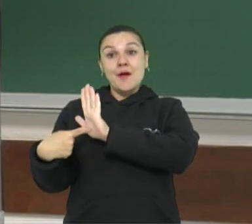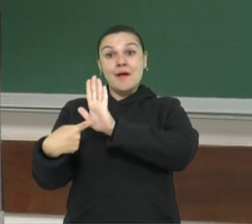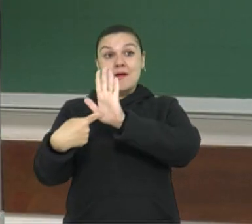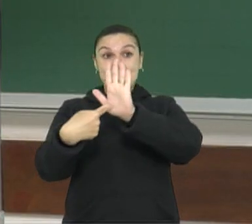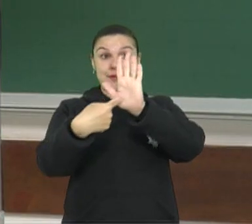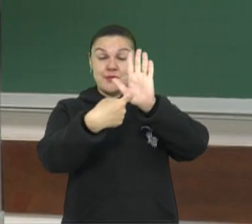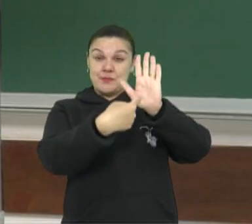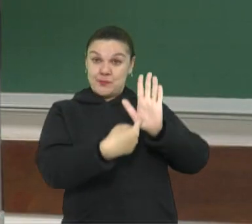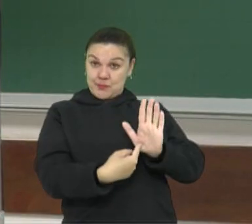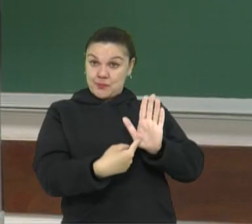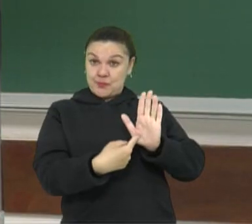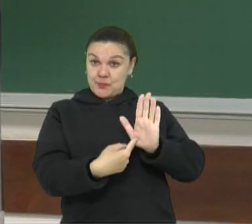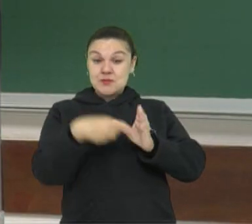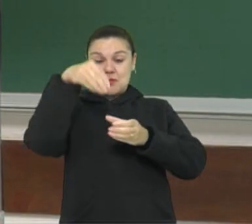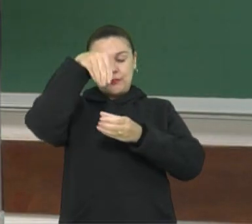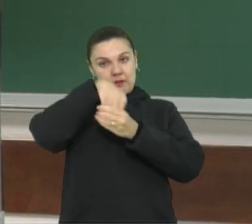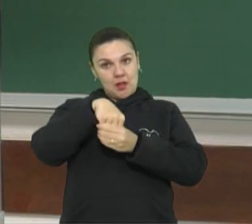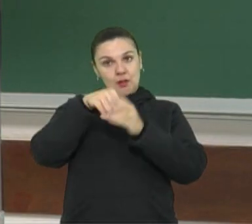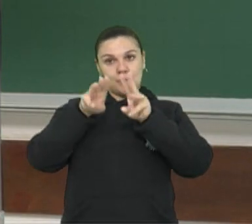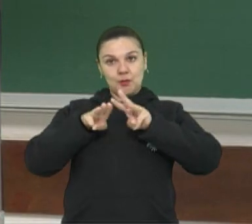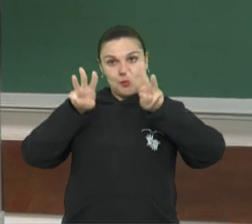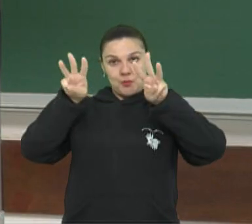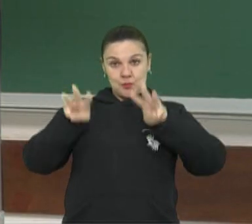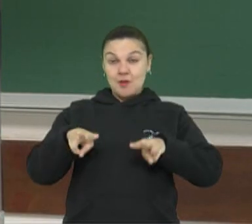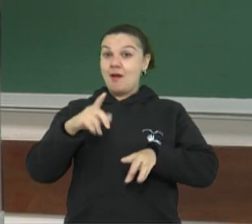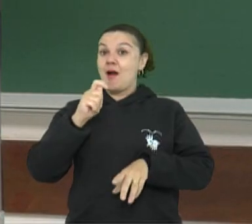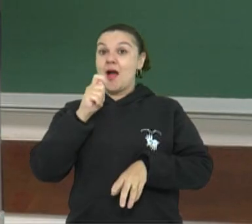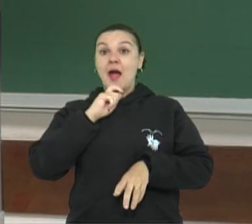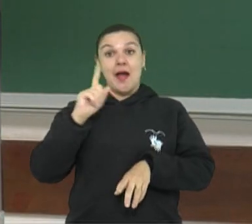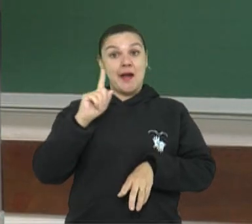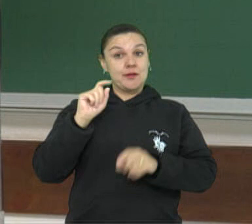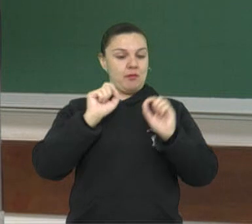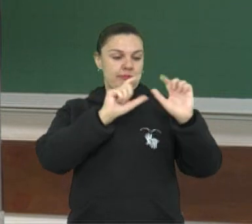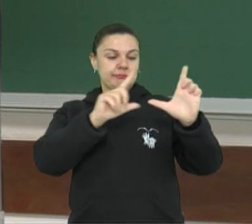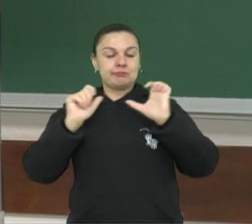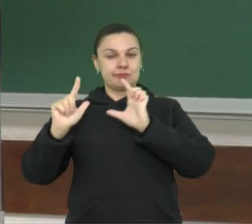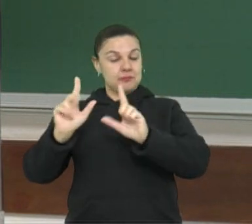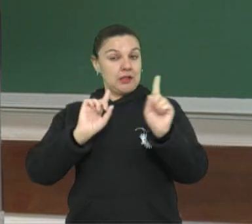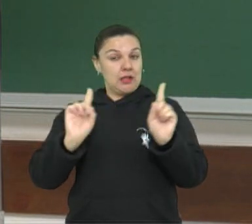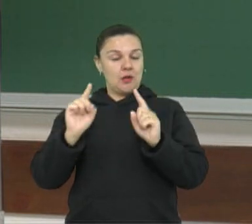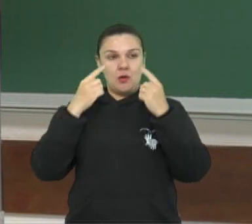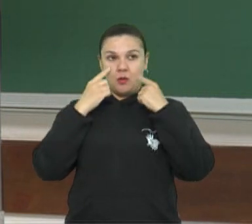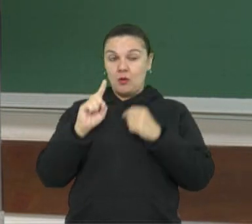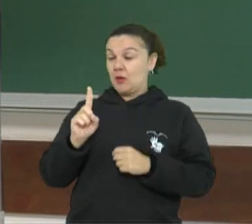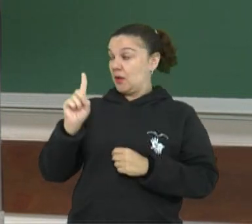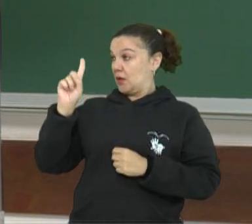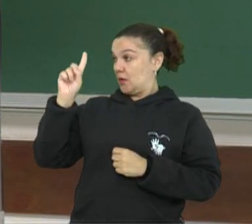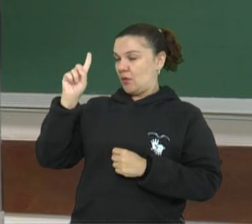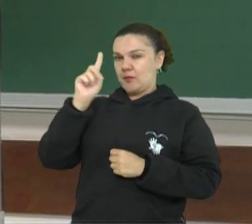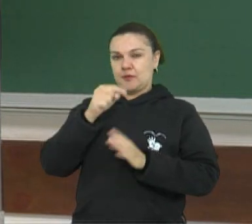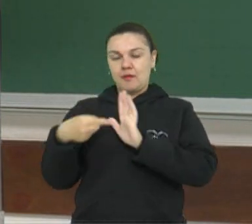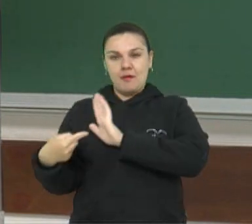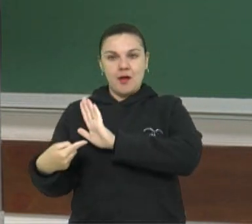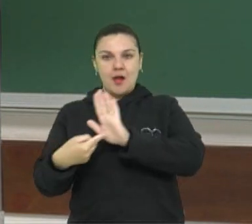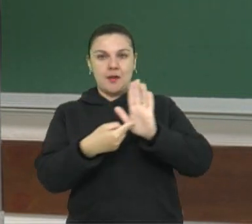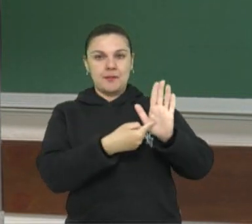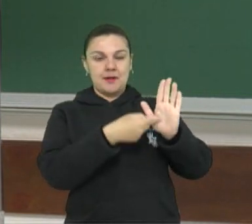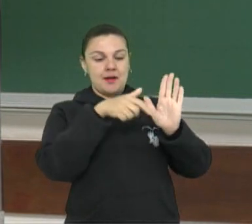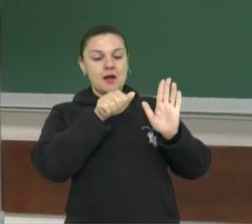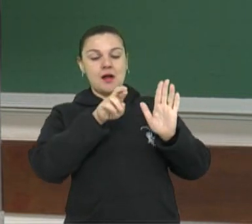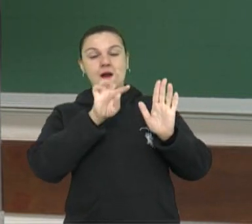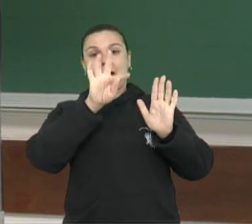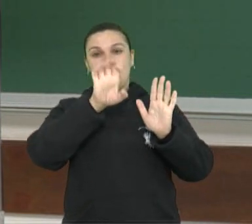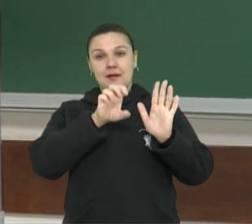exposições, tá? Ainda não são telas isoladas. Então, por exemplo, aqui nós temos a exposição Arte na